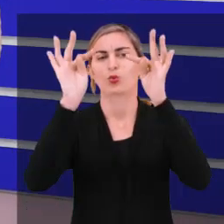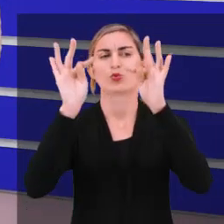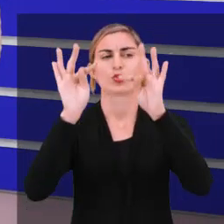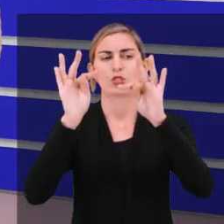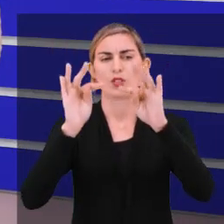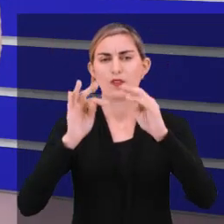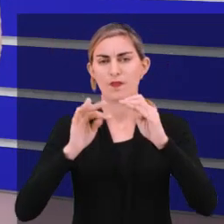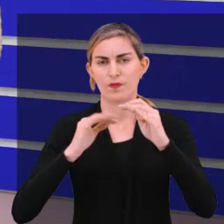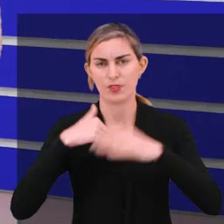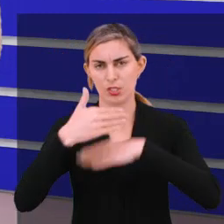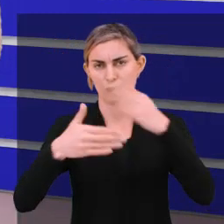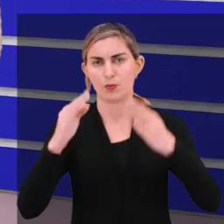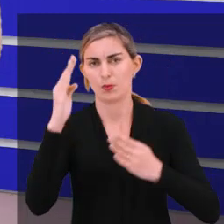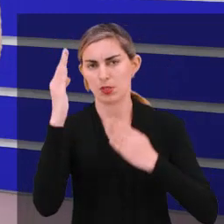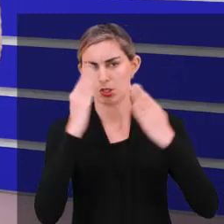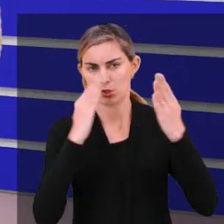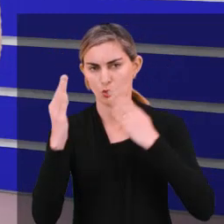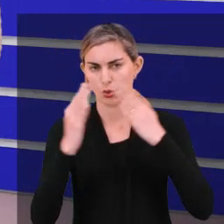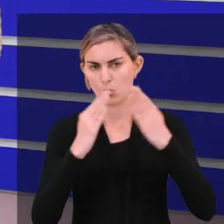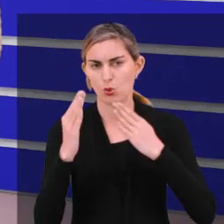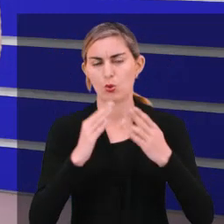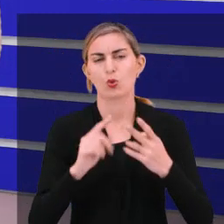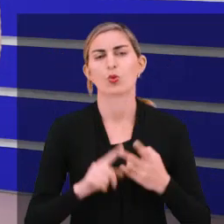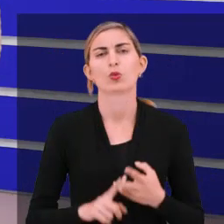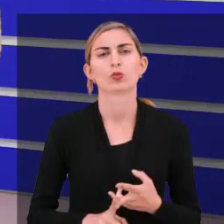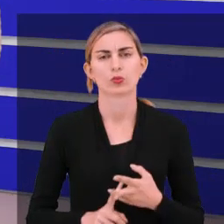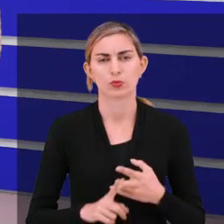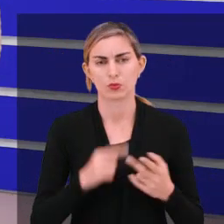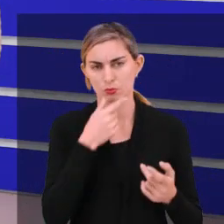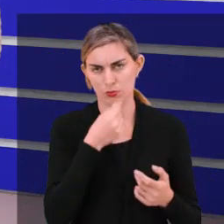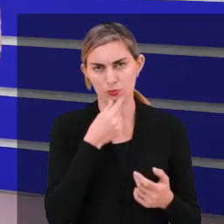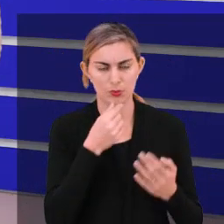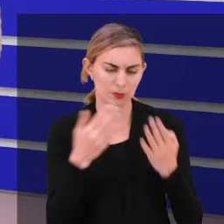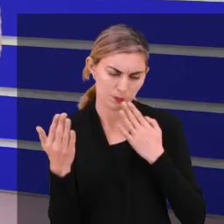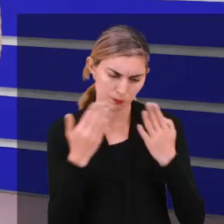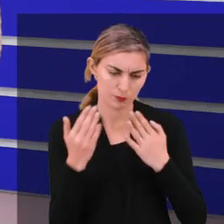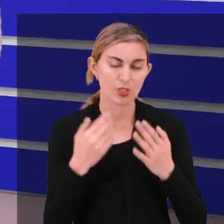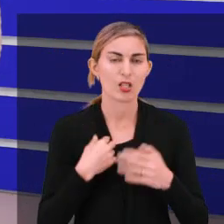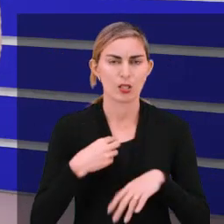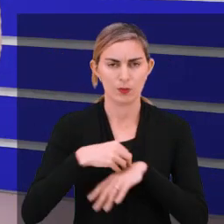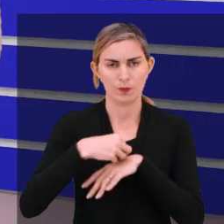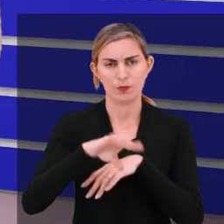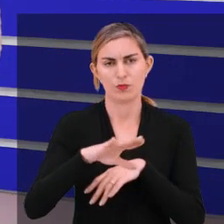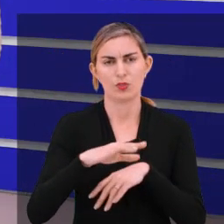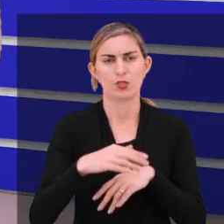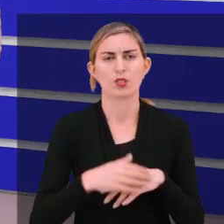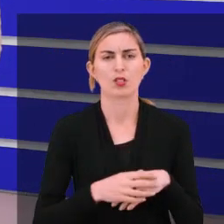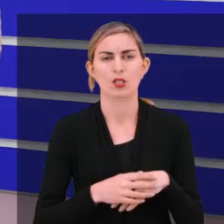foi desenvolvida por um psicólogo, Marshall Rosenberg. Ele nos deixou no ano de